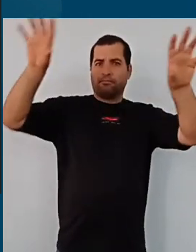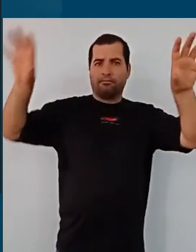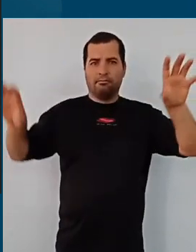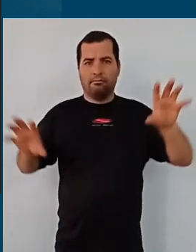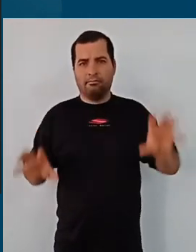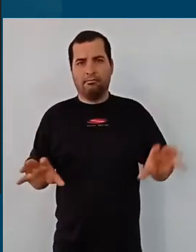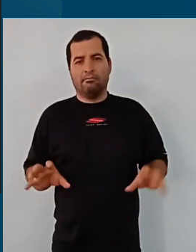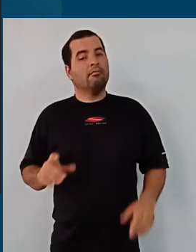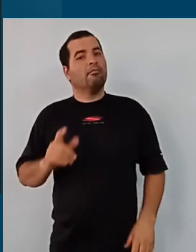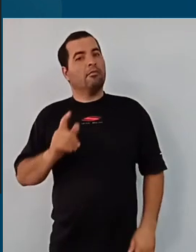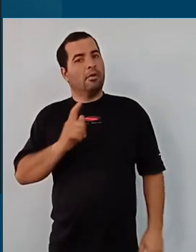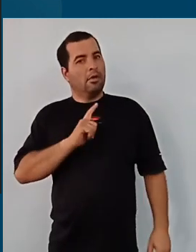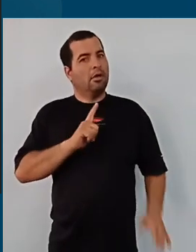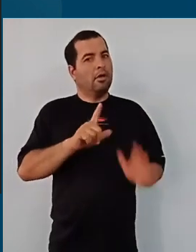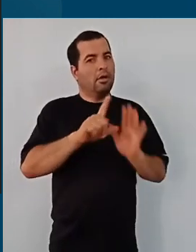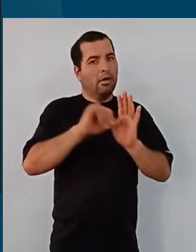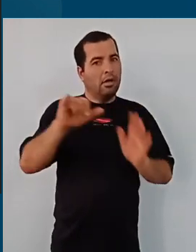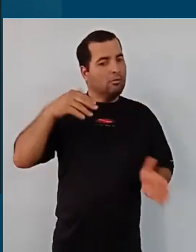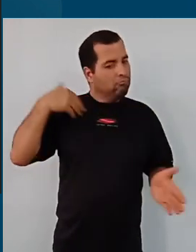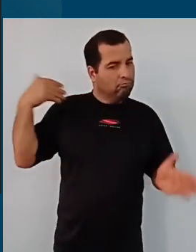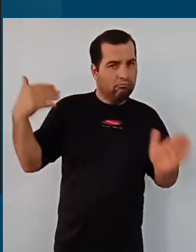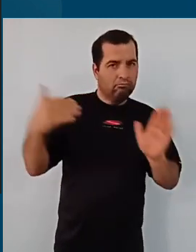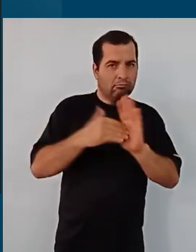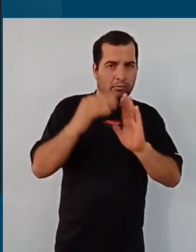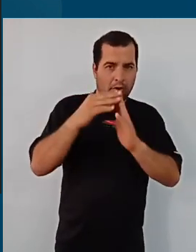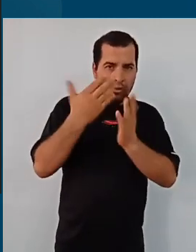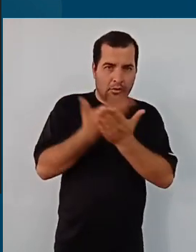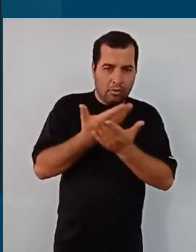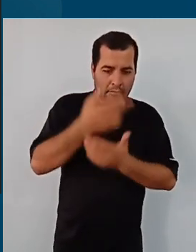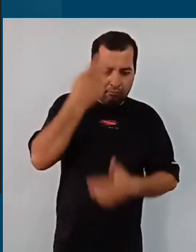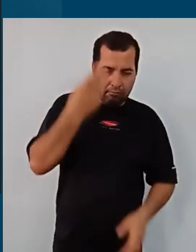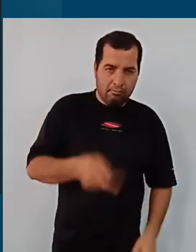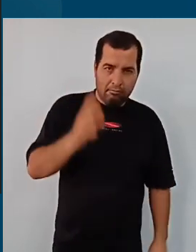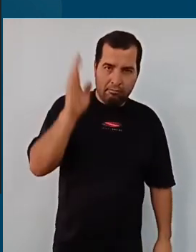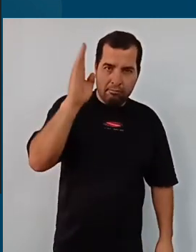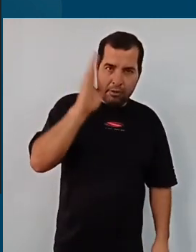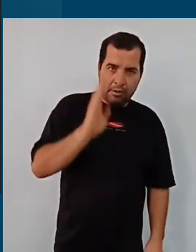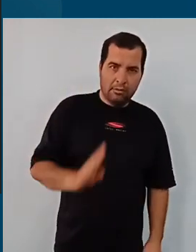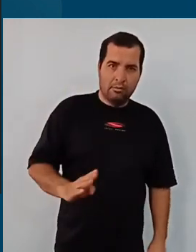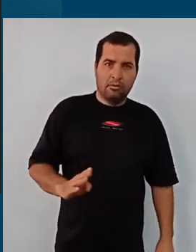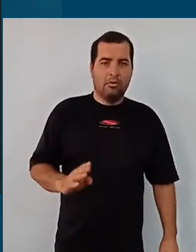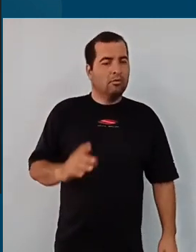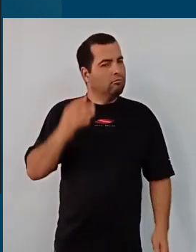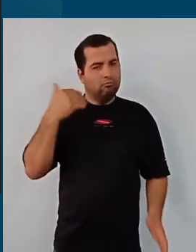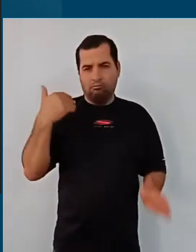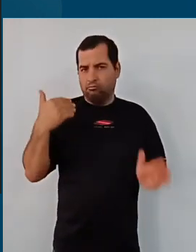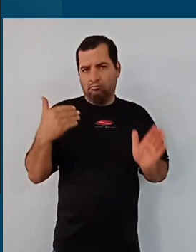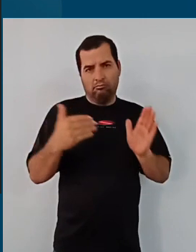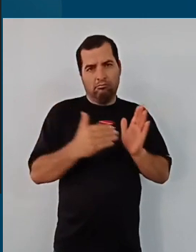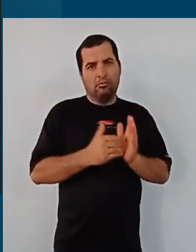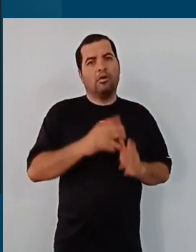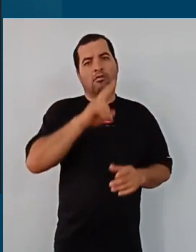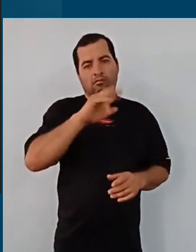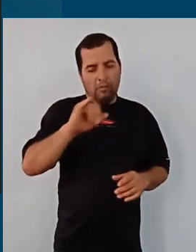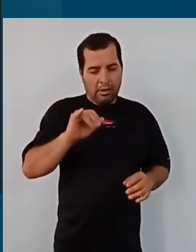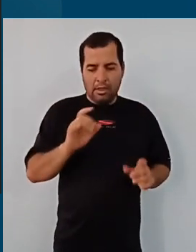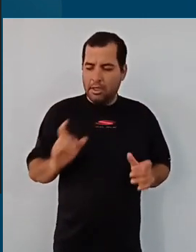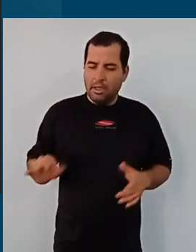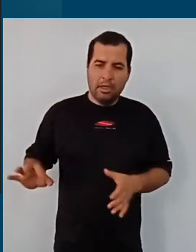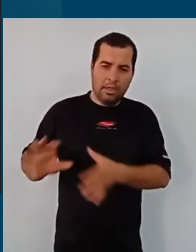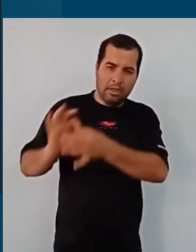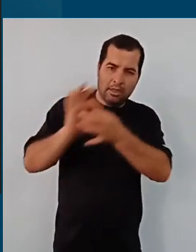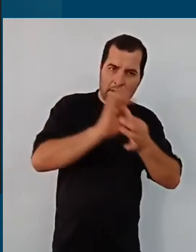como lei que todas as escolas deste país, para todos os estudantes deste país, vão trabalhar no sentido